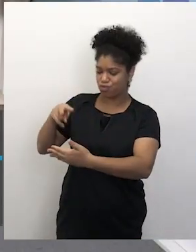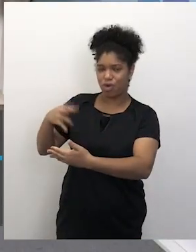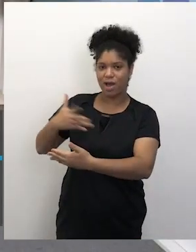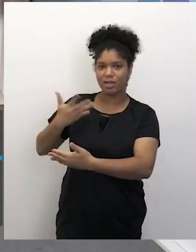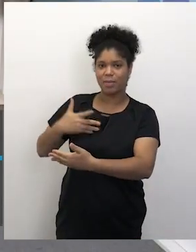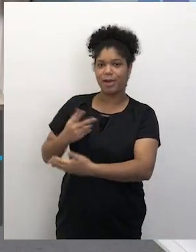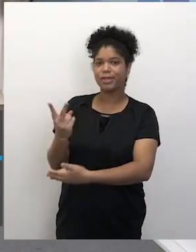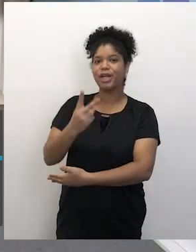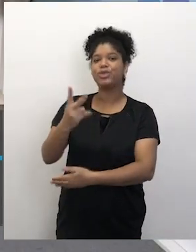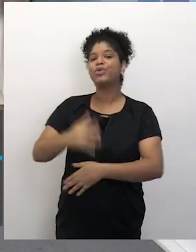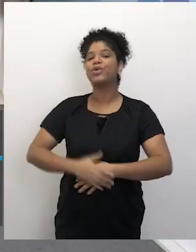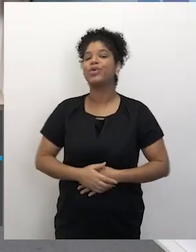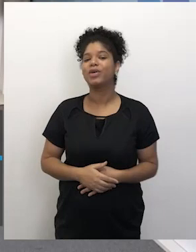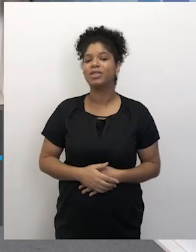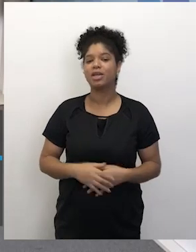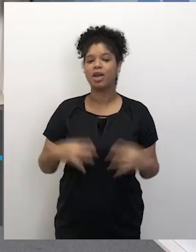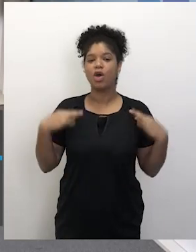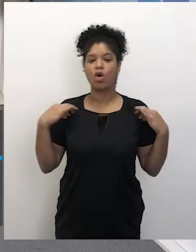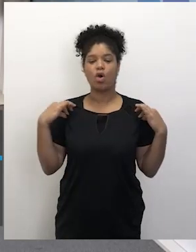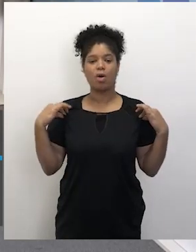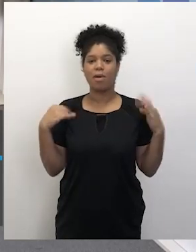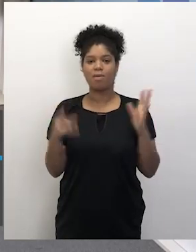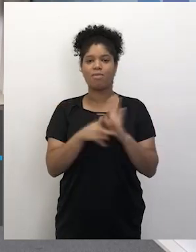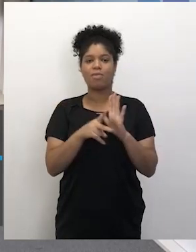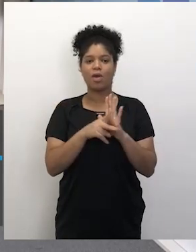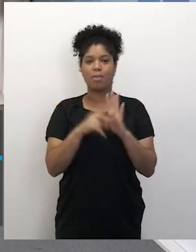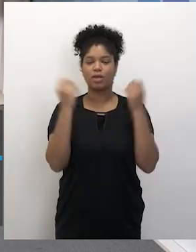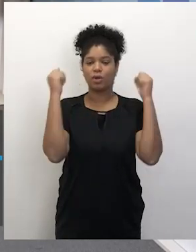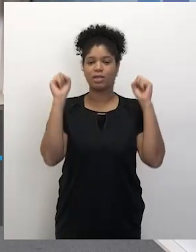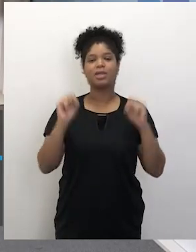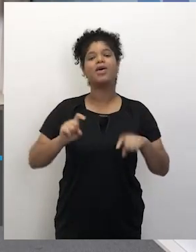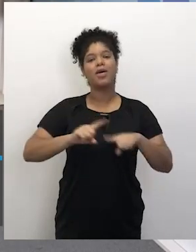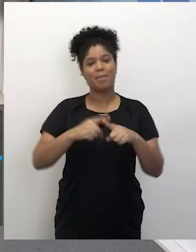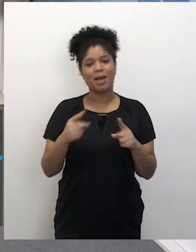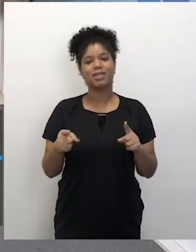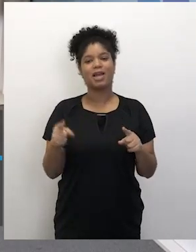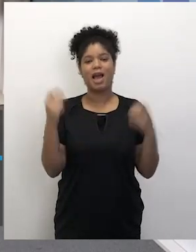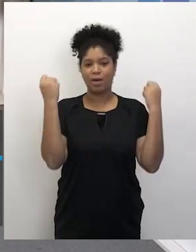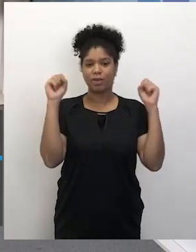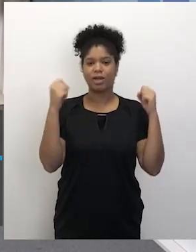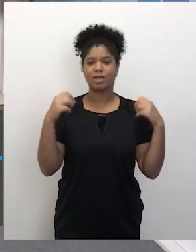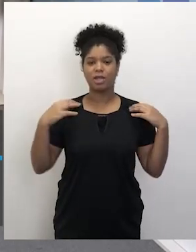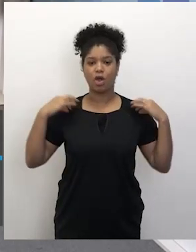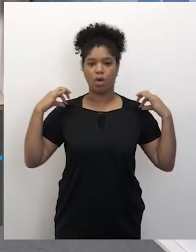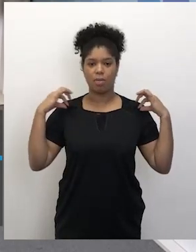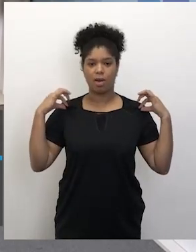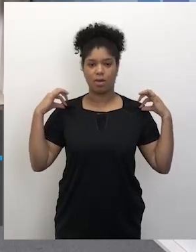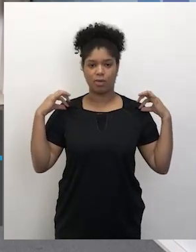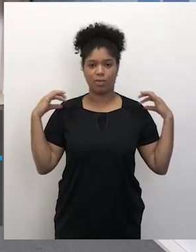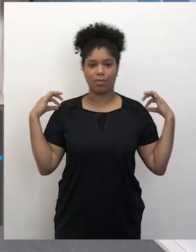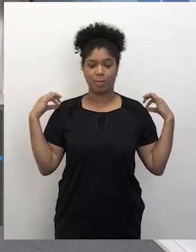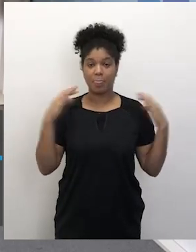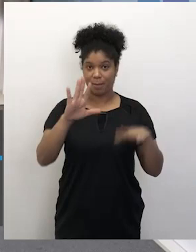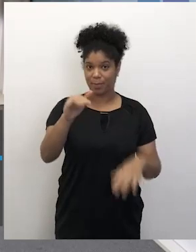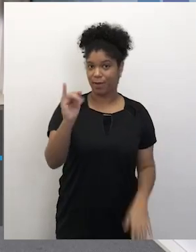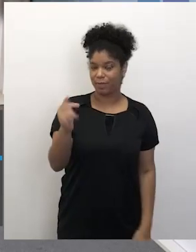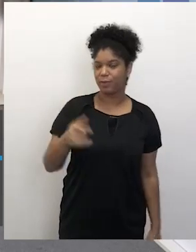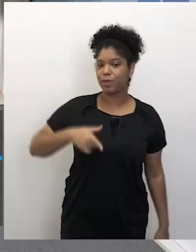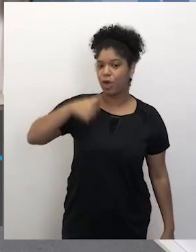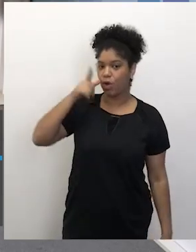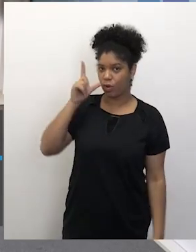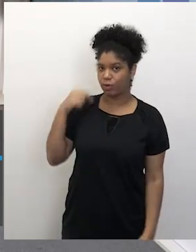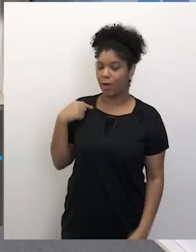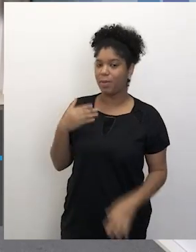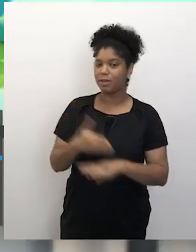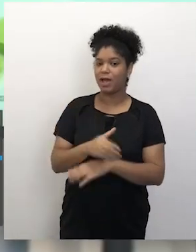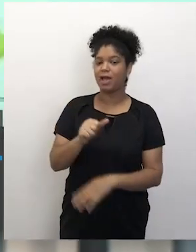duas estão hoje? Não estão com a blusa de educação física, mas nós somos educação física. Tá aparecendo até meu negócio aqui. Ô, Mara, você sabe que ontem eu participei do TPC,